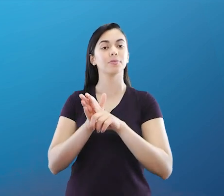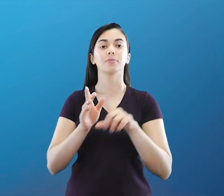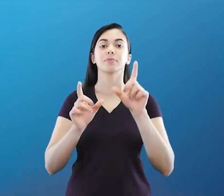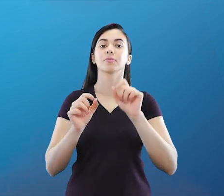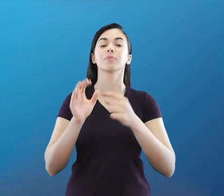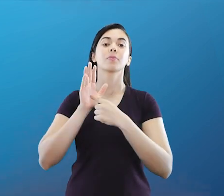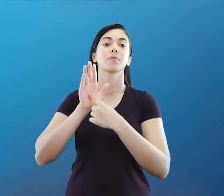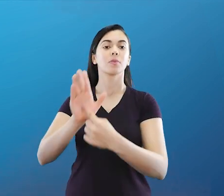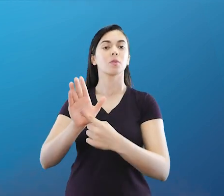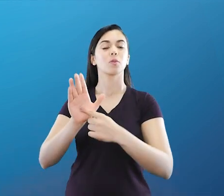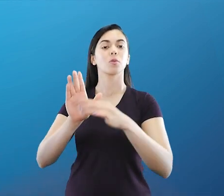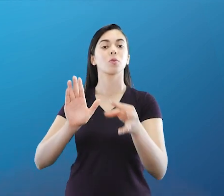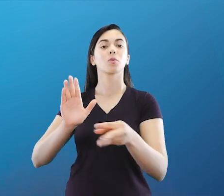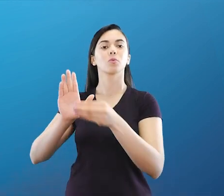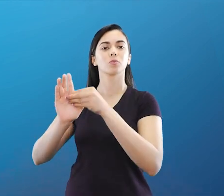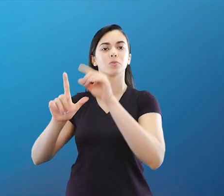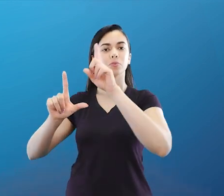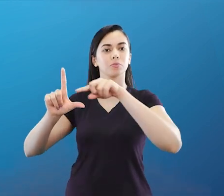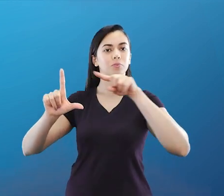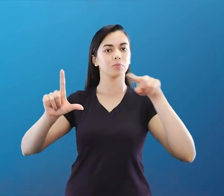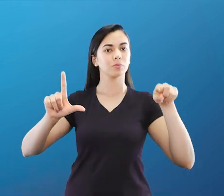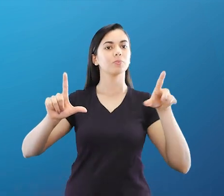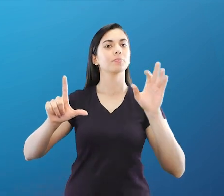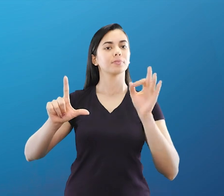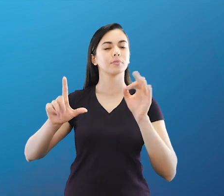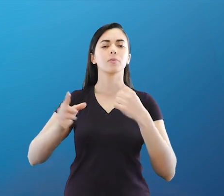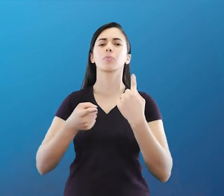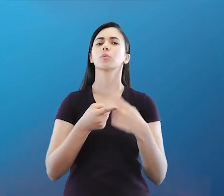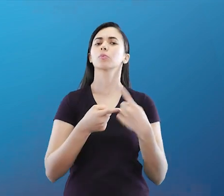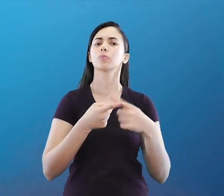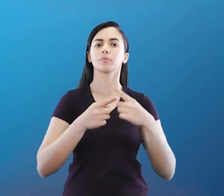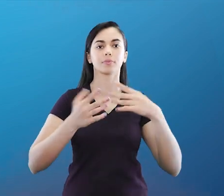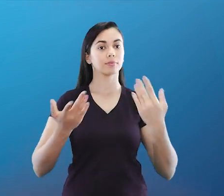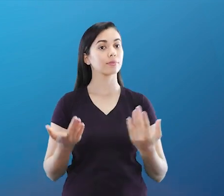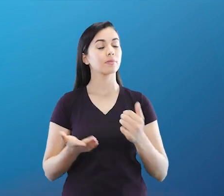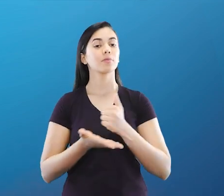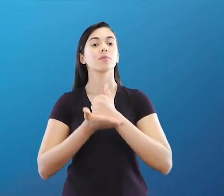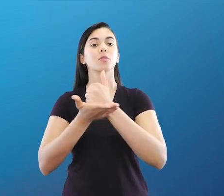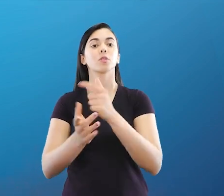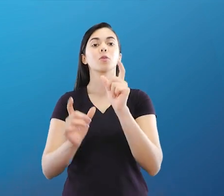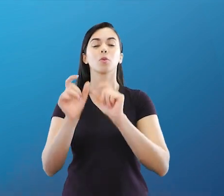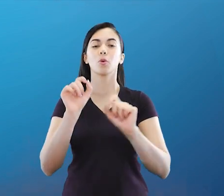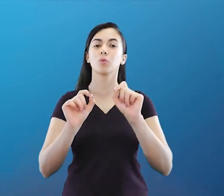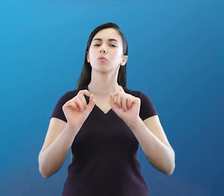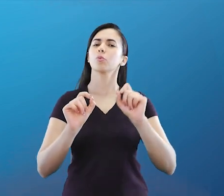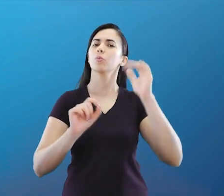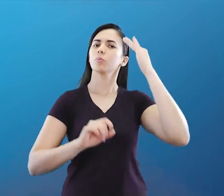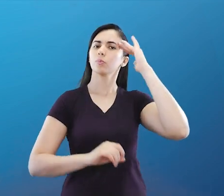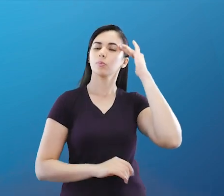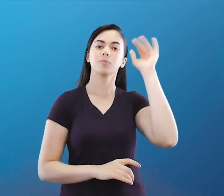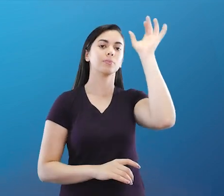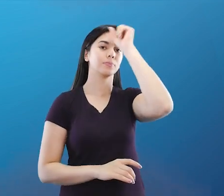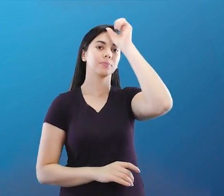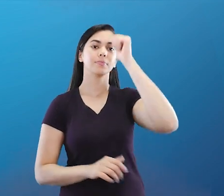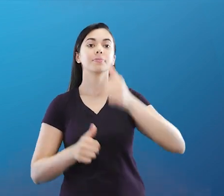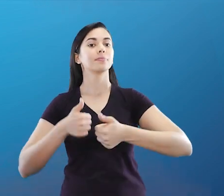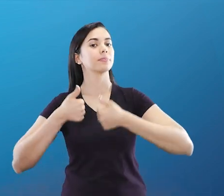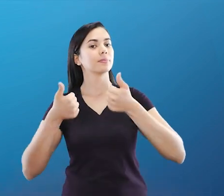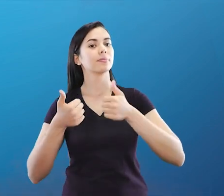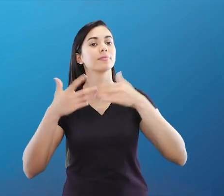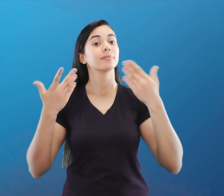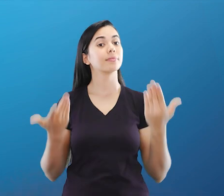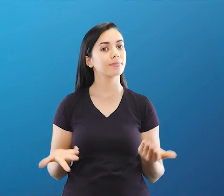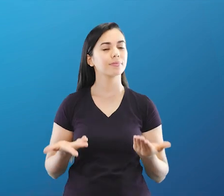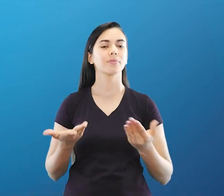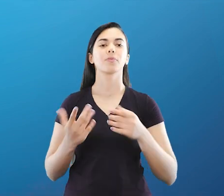são mostrados através dos gráficos. Por quê? Porque ele vai auxiliar na sua compreensão, tá?